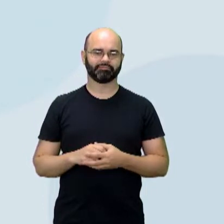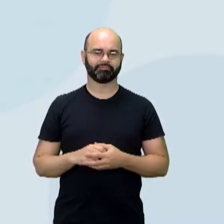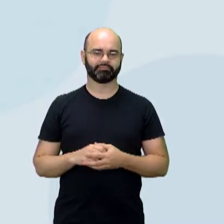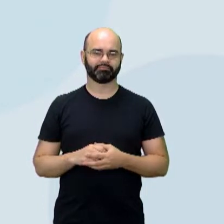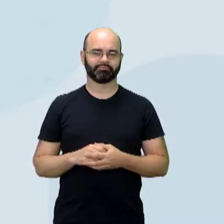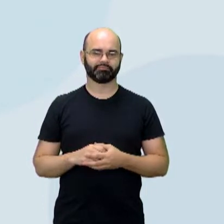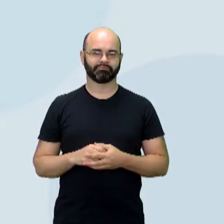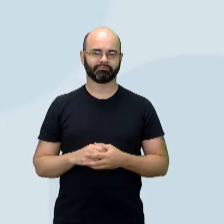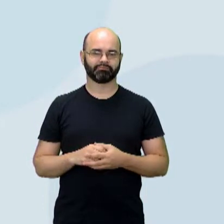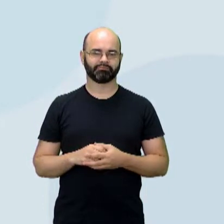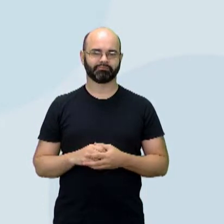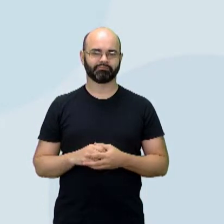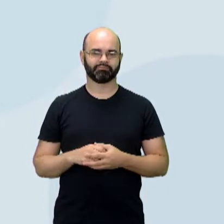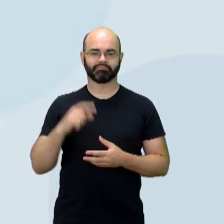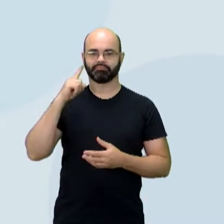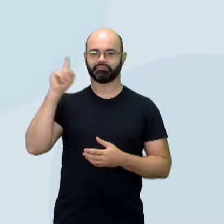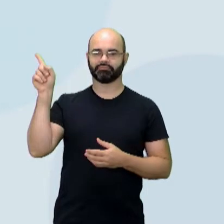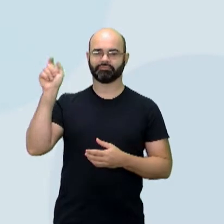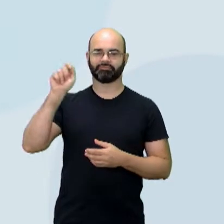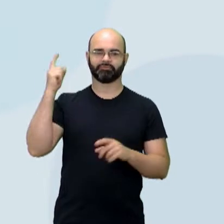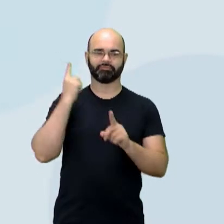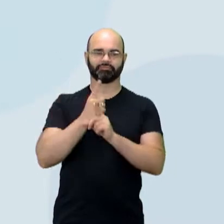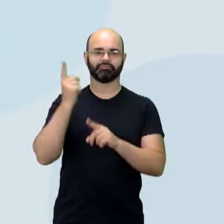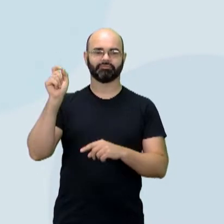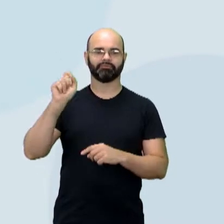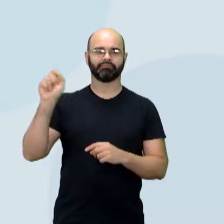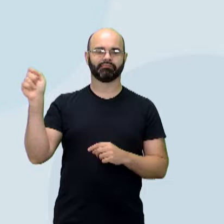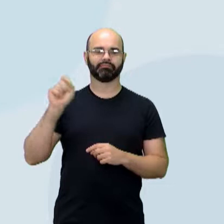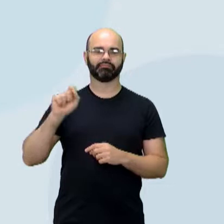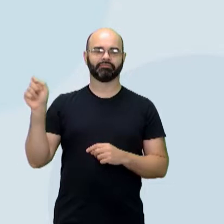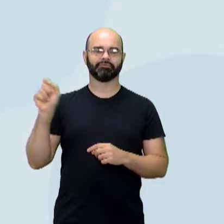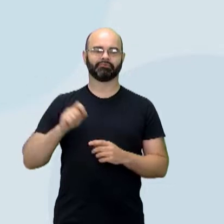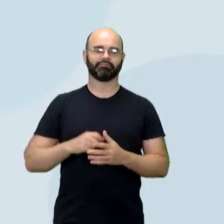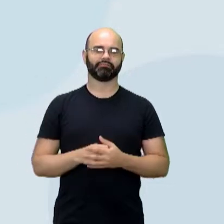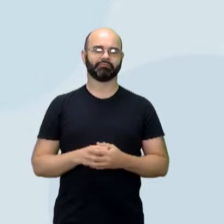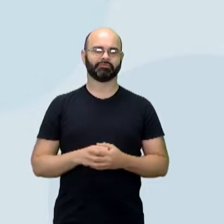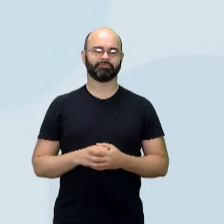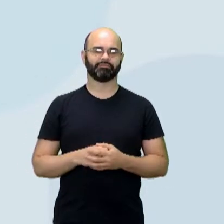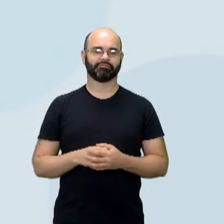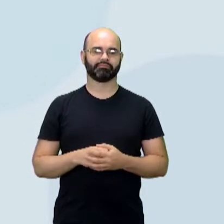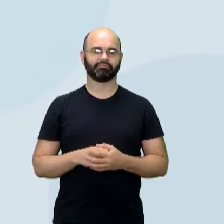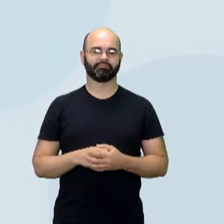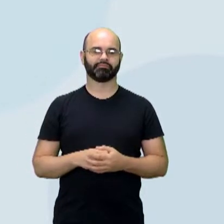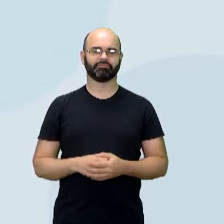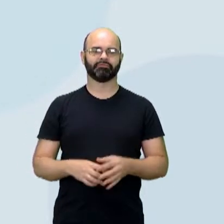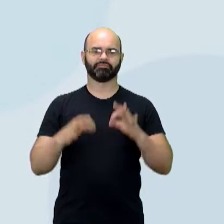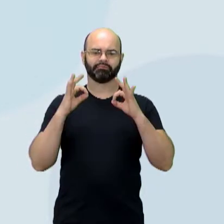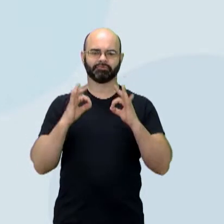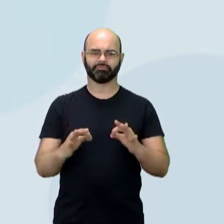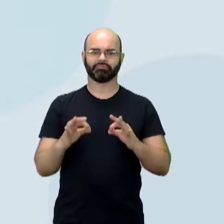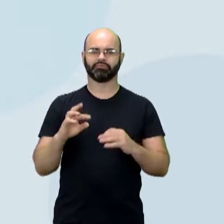está pegando aqui, tá. Além de uma relevância, de uma confirmação